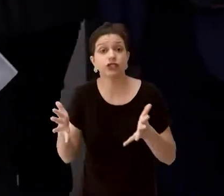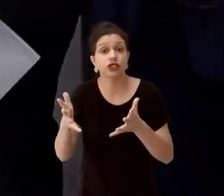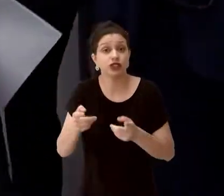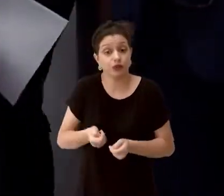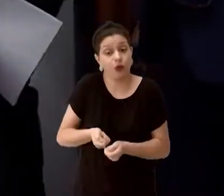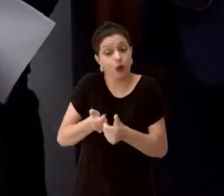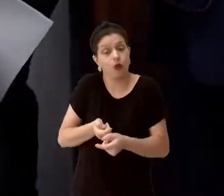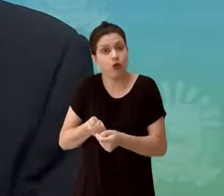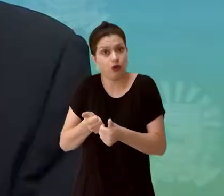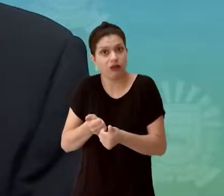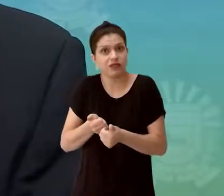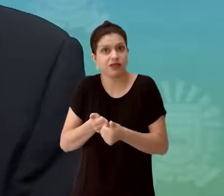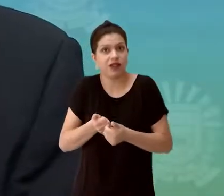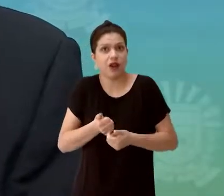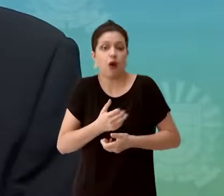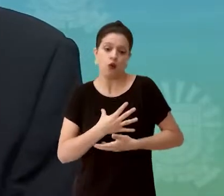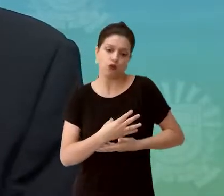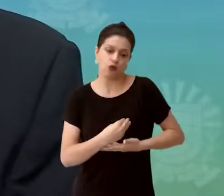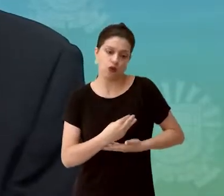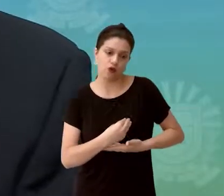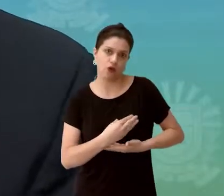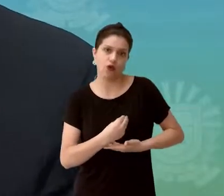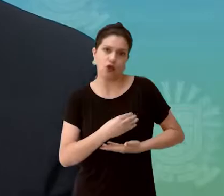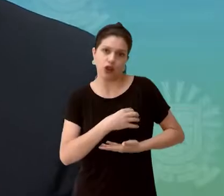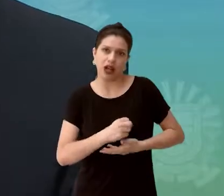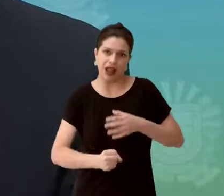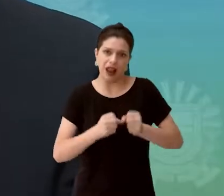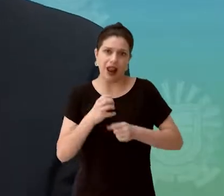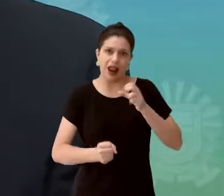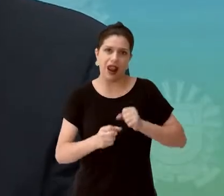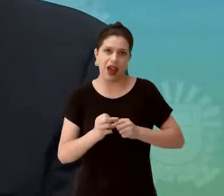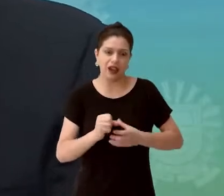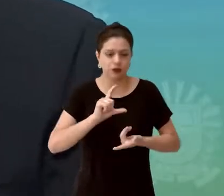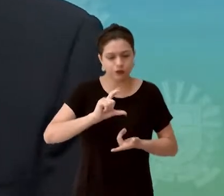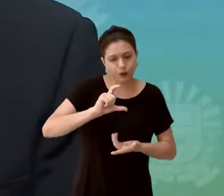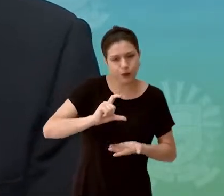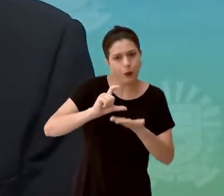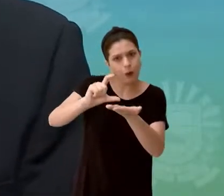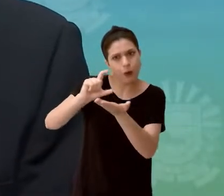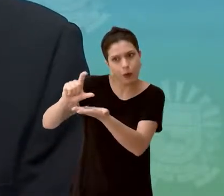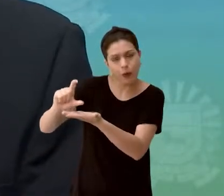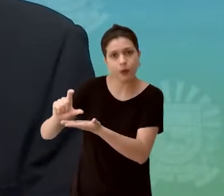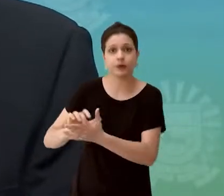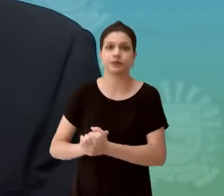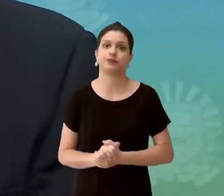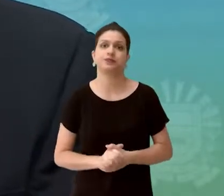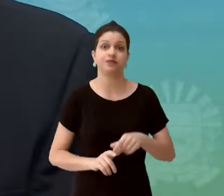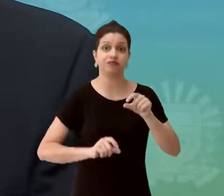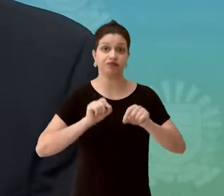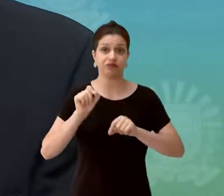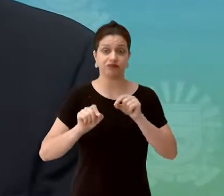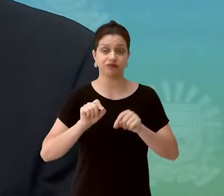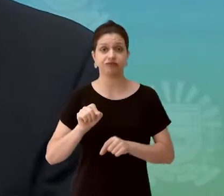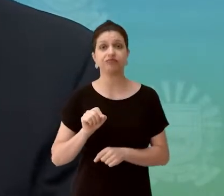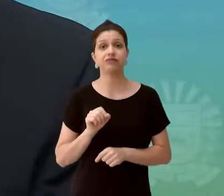estimular as doações. E o estímulo vem através desse projeto de lei, que busca a isenção do pagamento da taxa